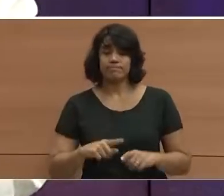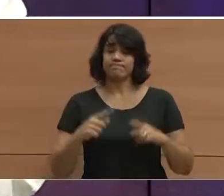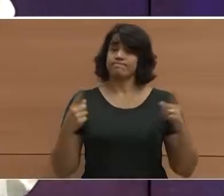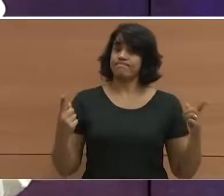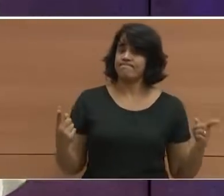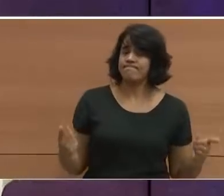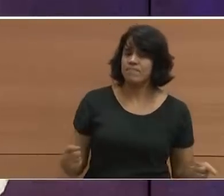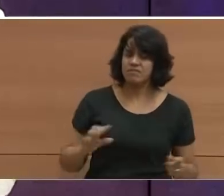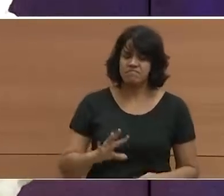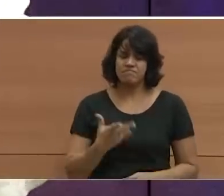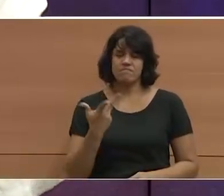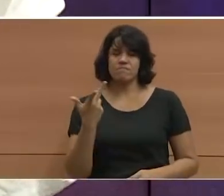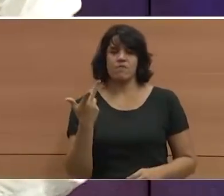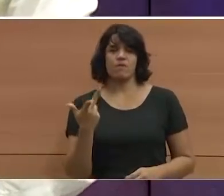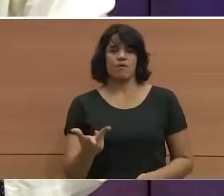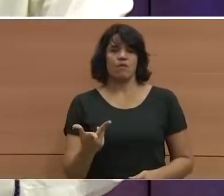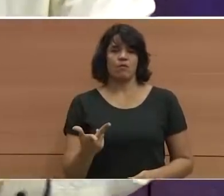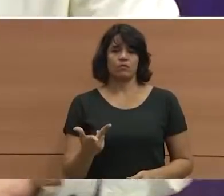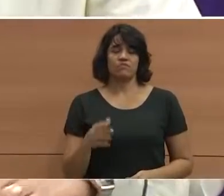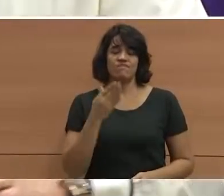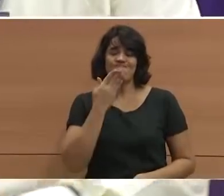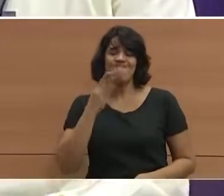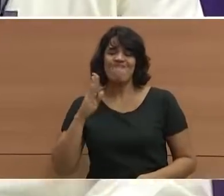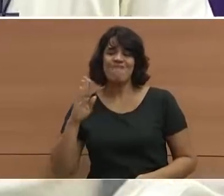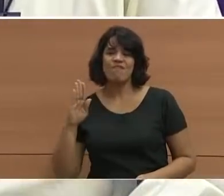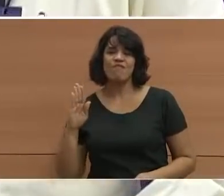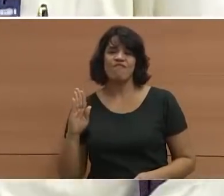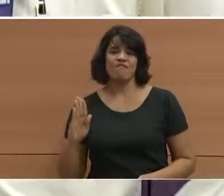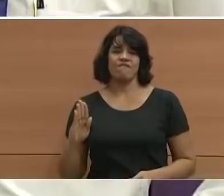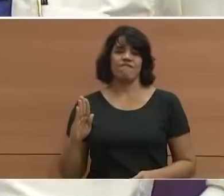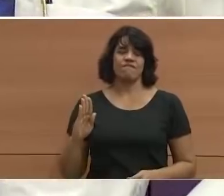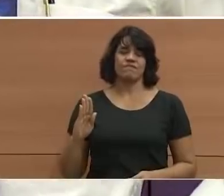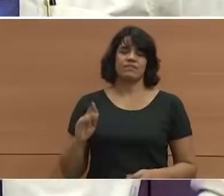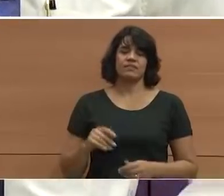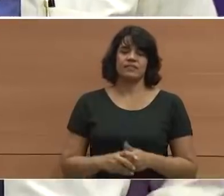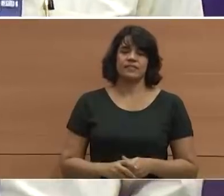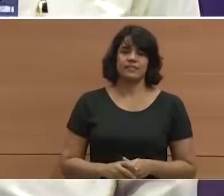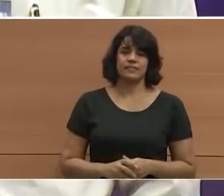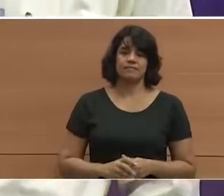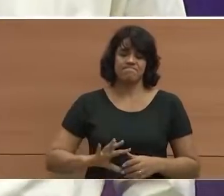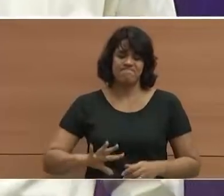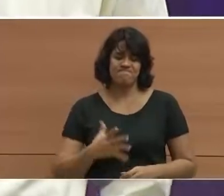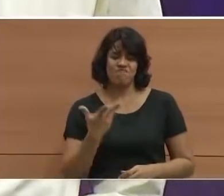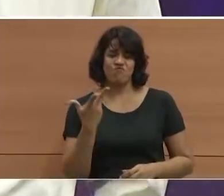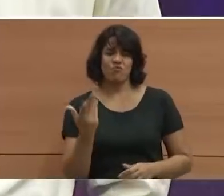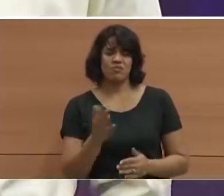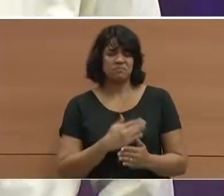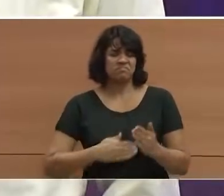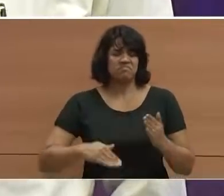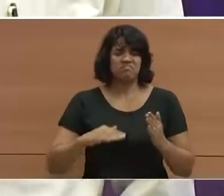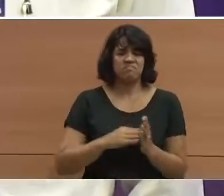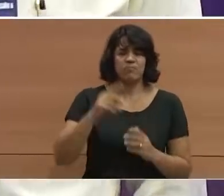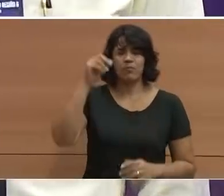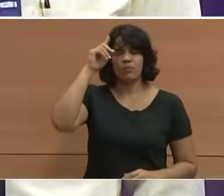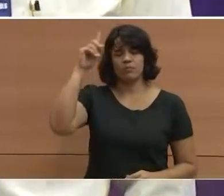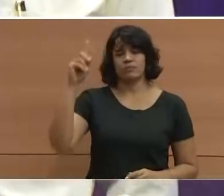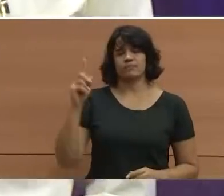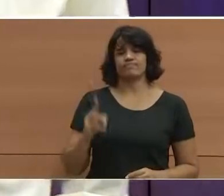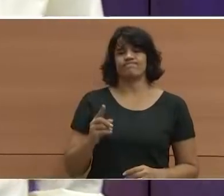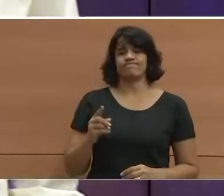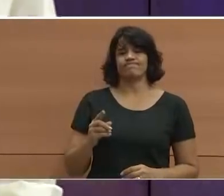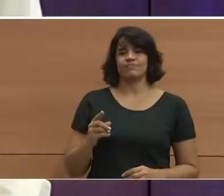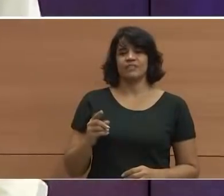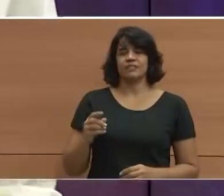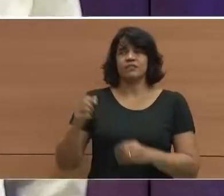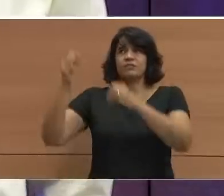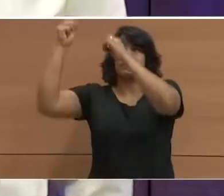ocorre é o que foi dito por intermédio do profeta Joel: e acontecerá nos últimos dias, diz o Senhor, que derramarei